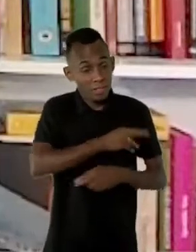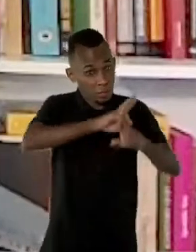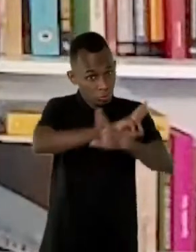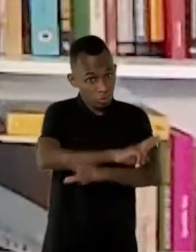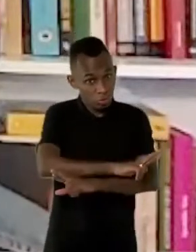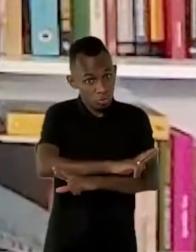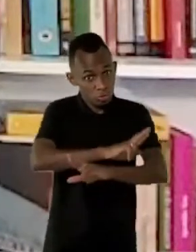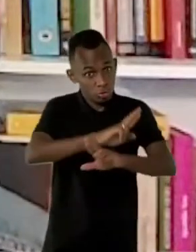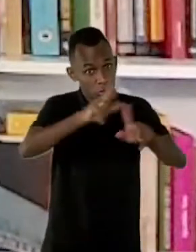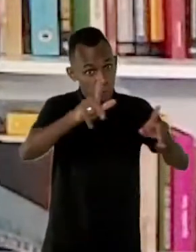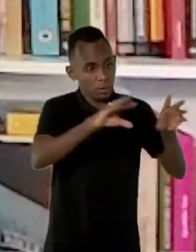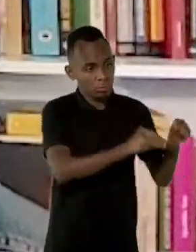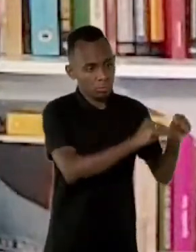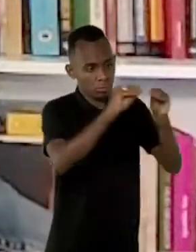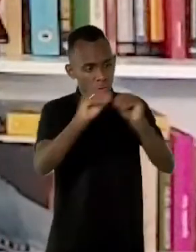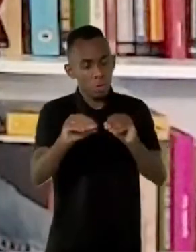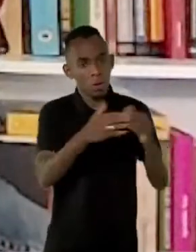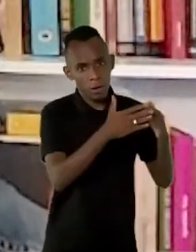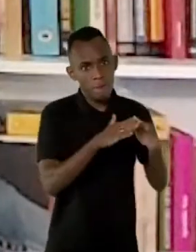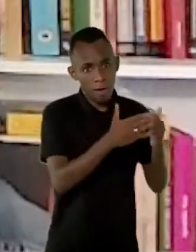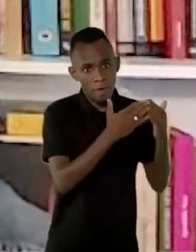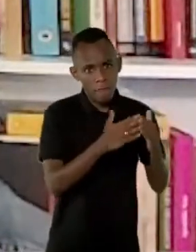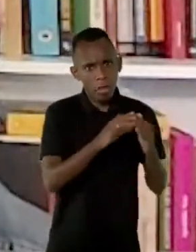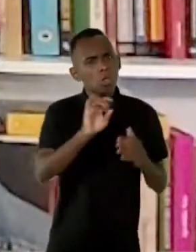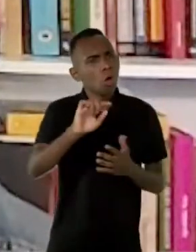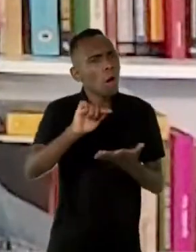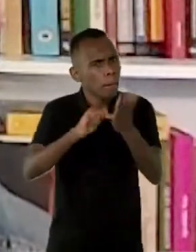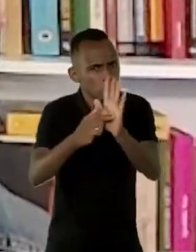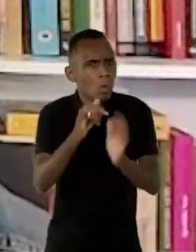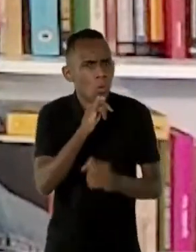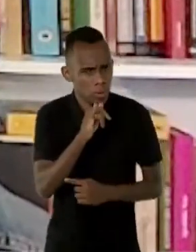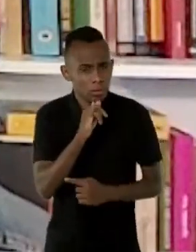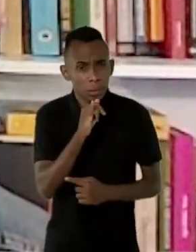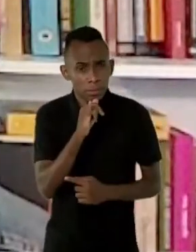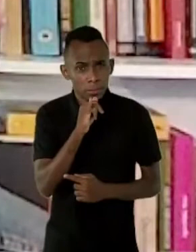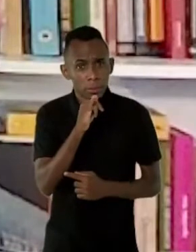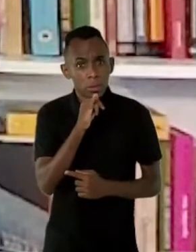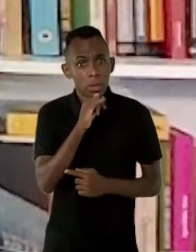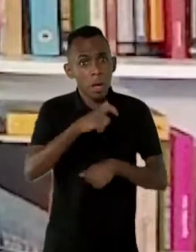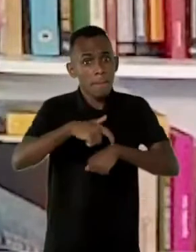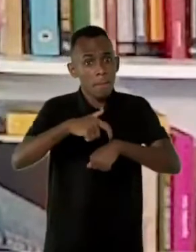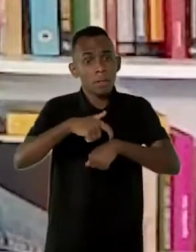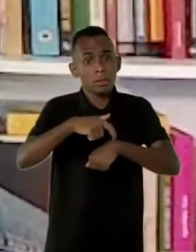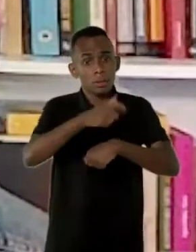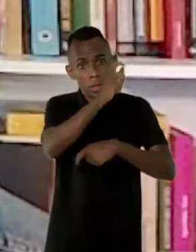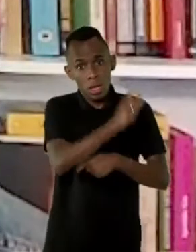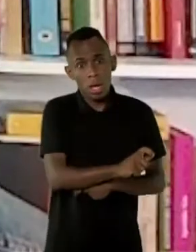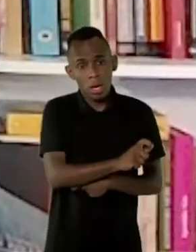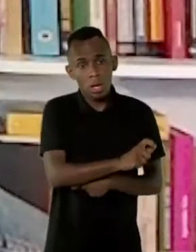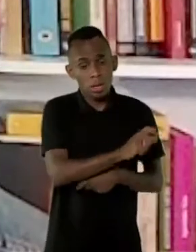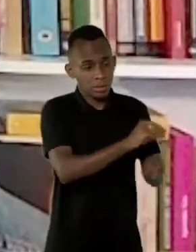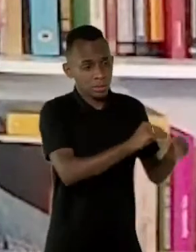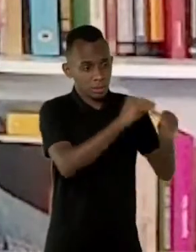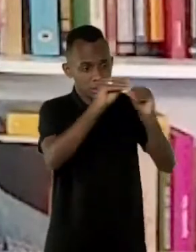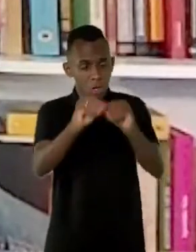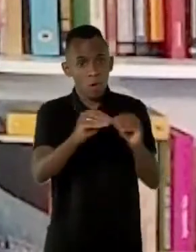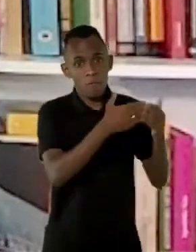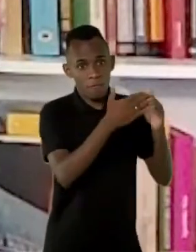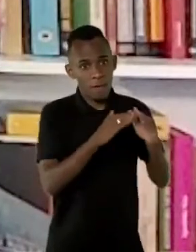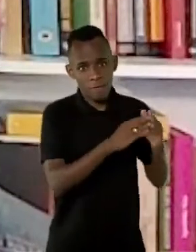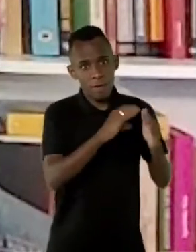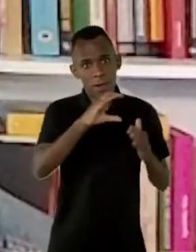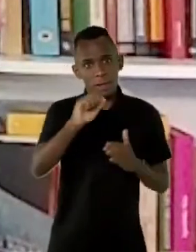diferenciada quando ela saiu da favela, só para te dar um exemplo, Afonso, quando a Carolina deixou a favela do Canindé, em